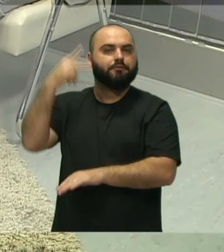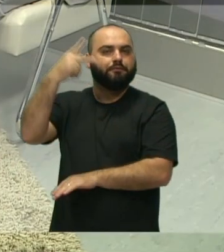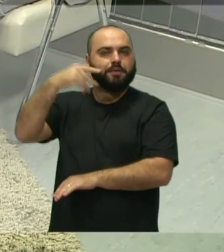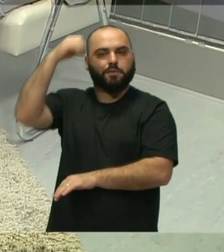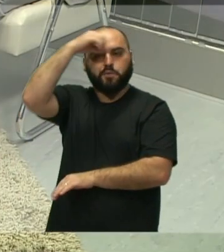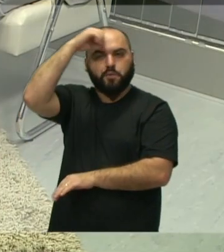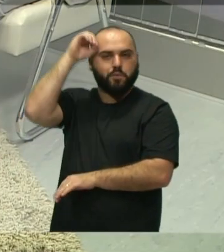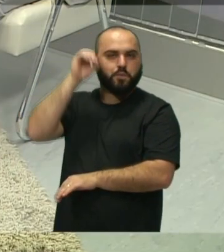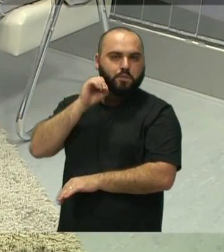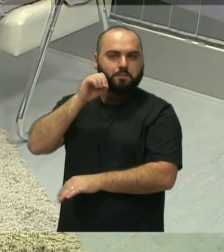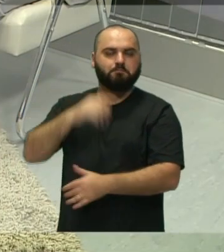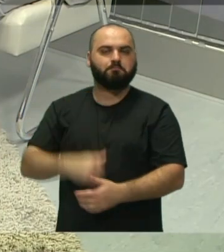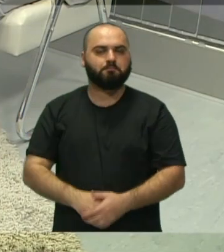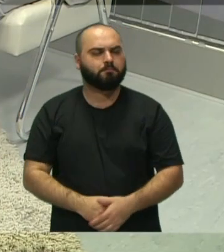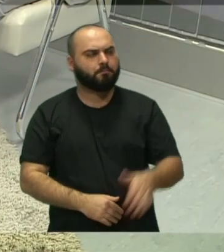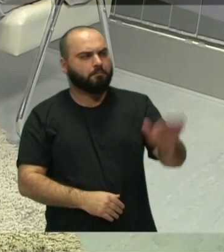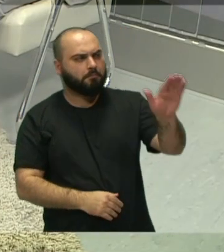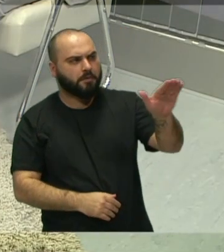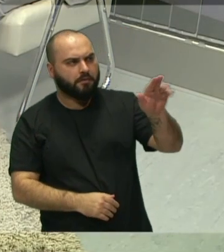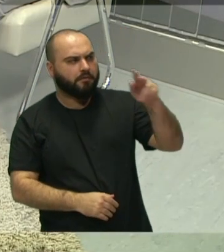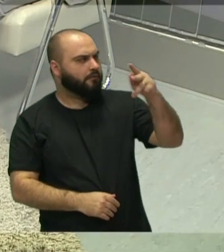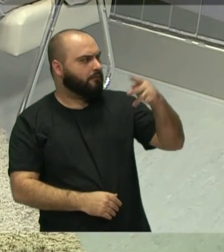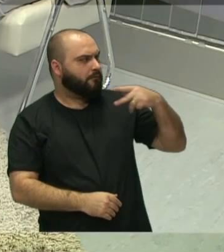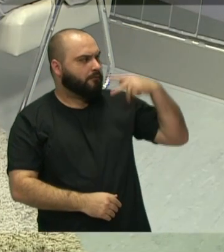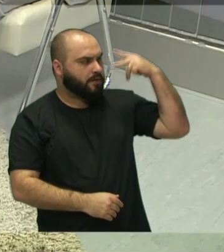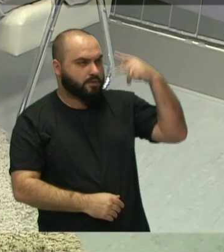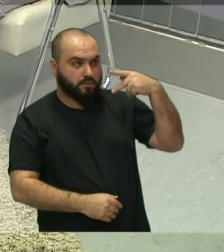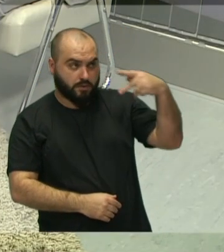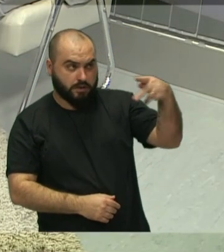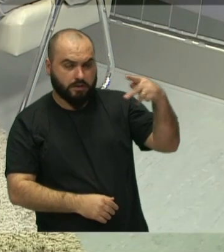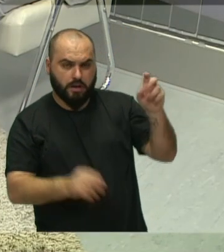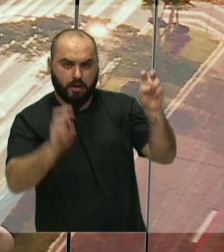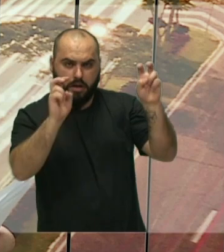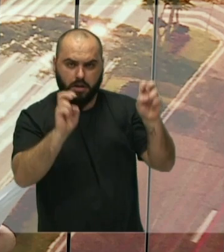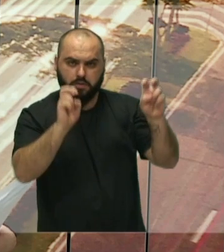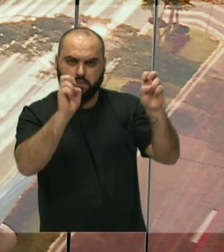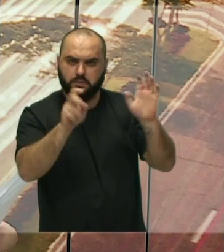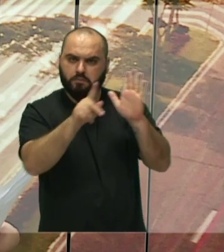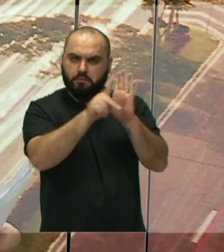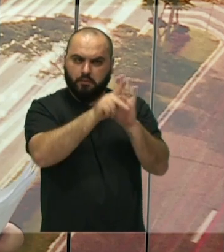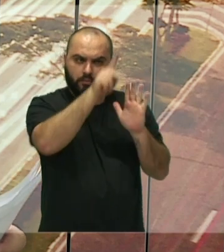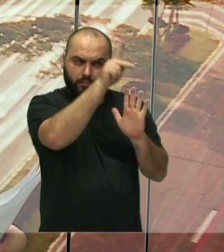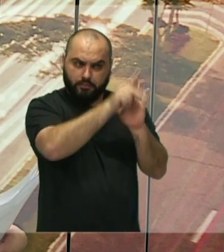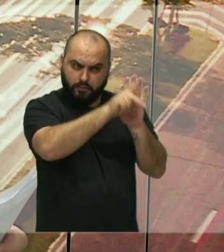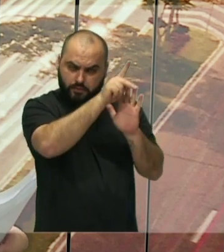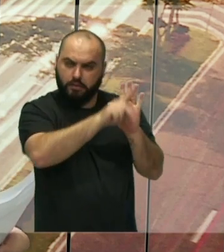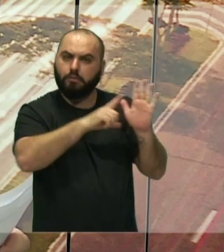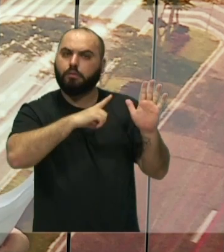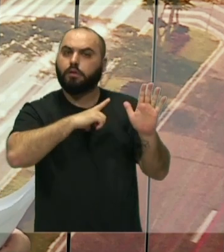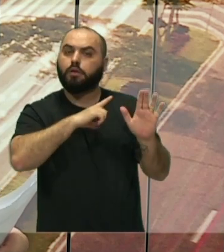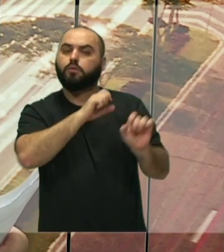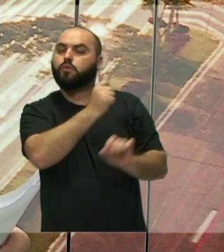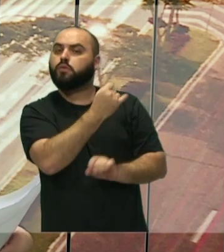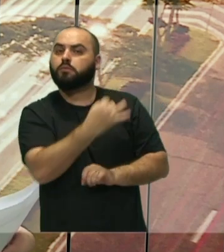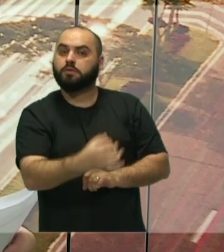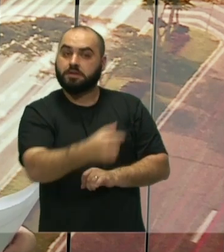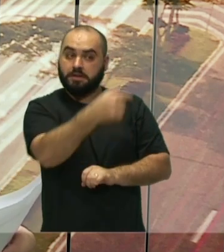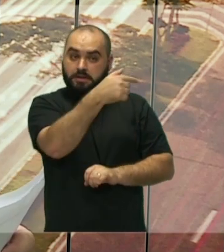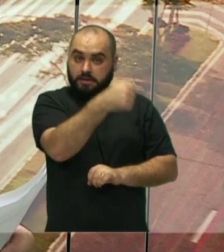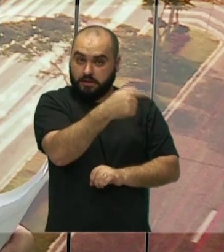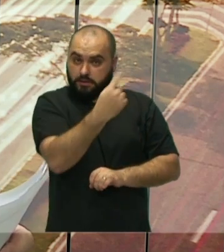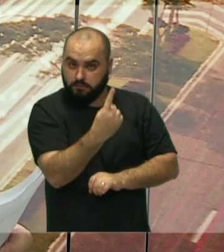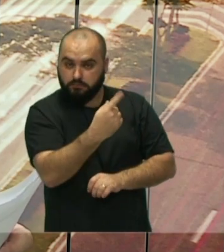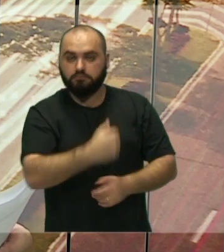vereador, continuando a respeito das suas pautas, os projetos protocolados em trâmite na casa, nós temos o 71 de 2021. Ele cria um manual